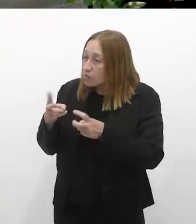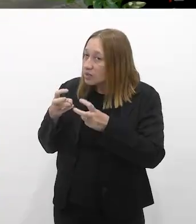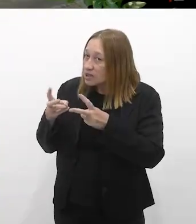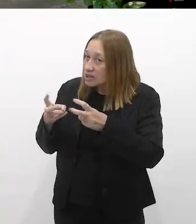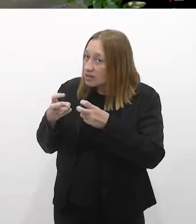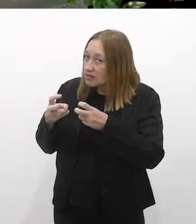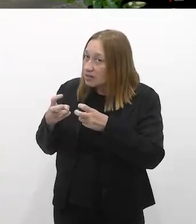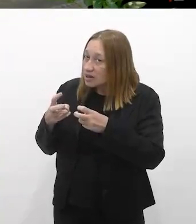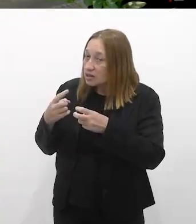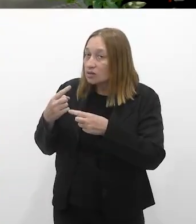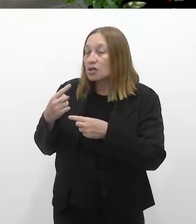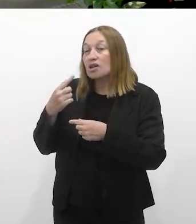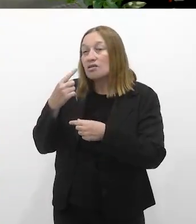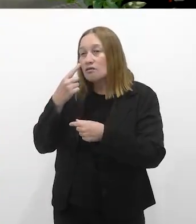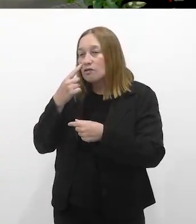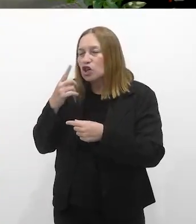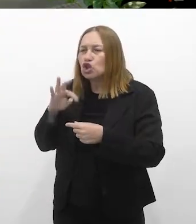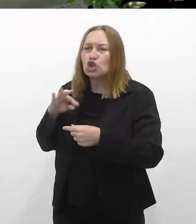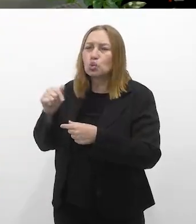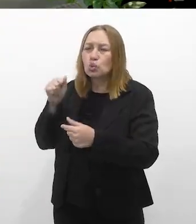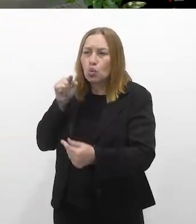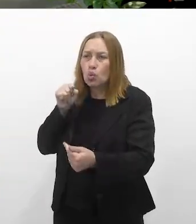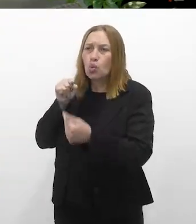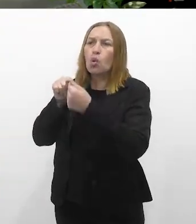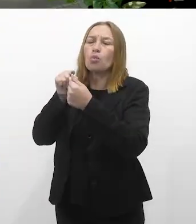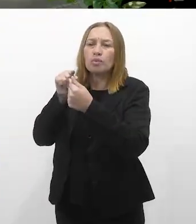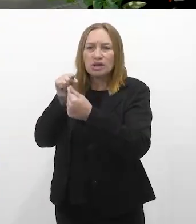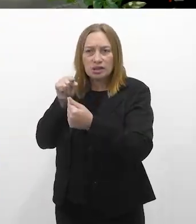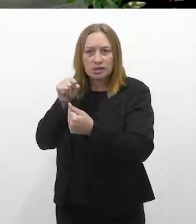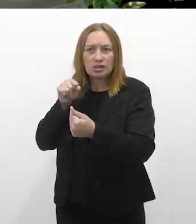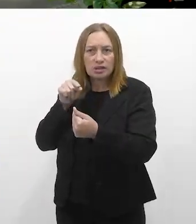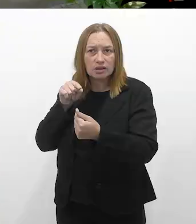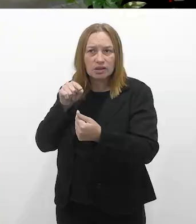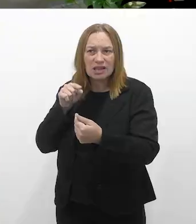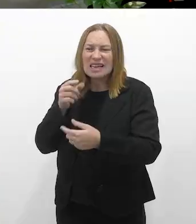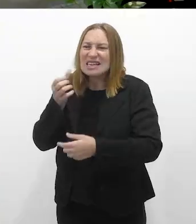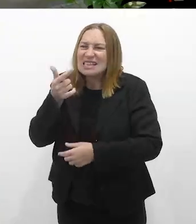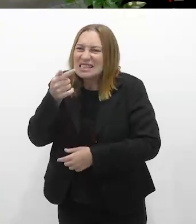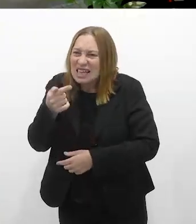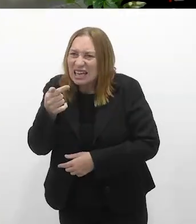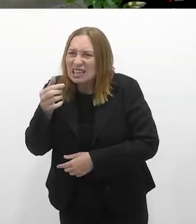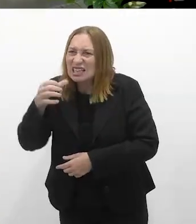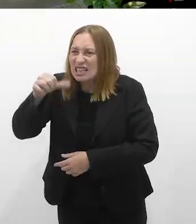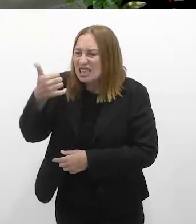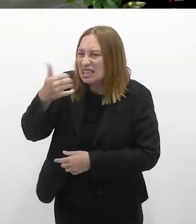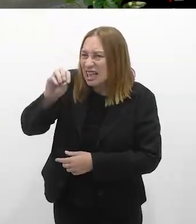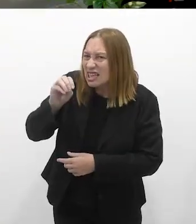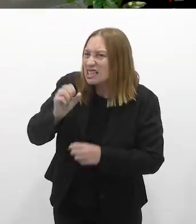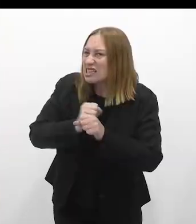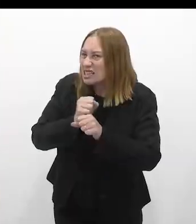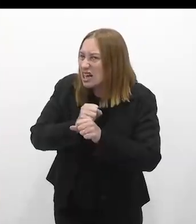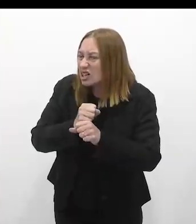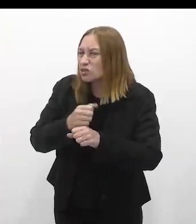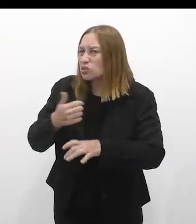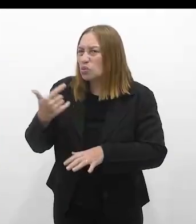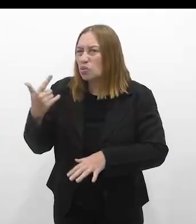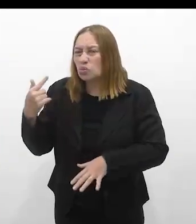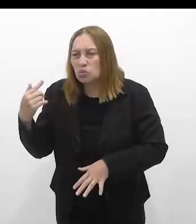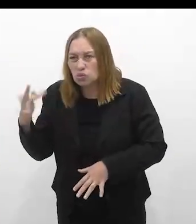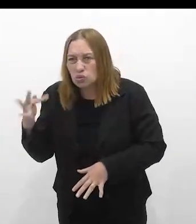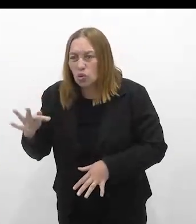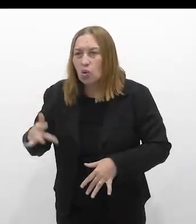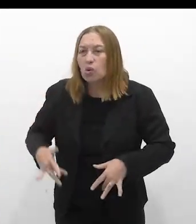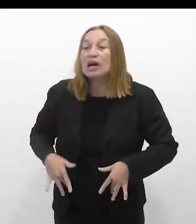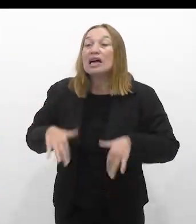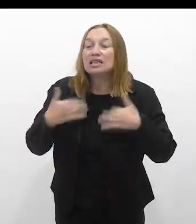né? Vendo que tudo isso... Gente, ficar 7, 10 anos com dor... Então, Andréa, eu queria